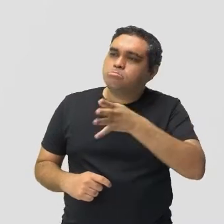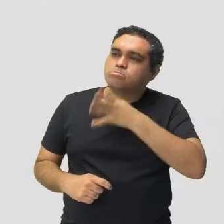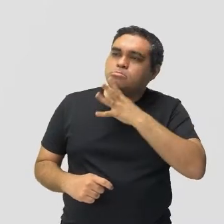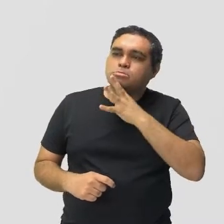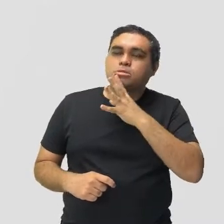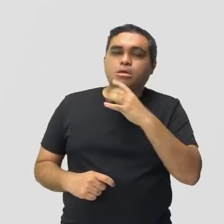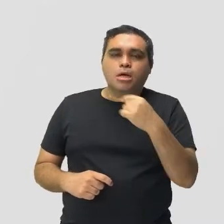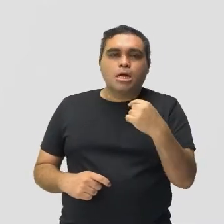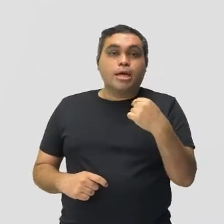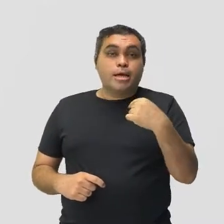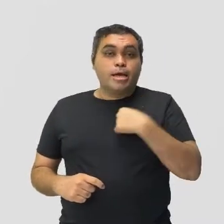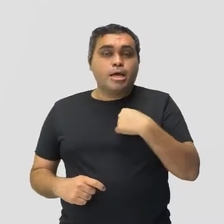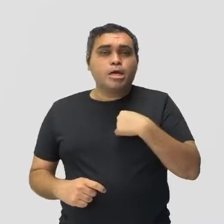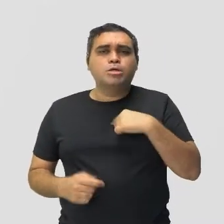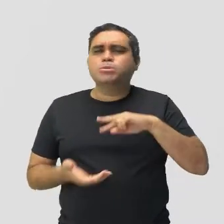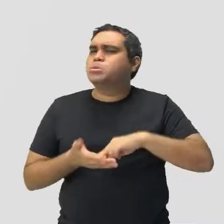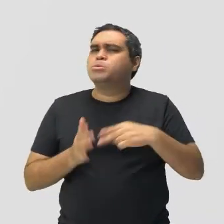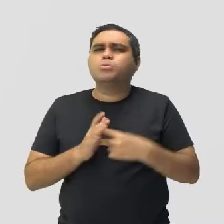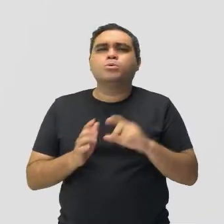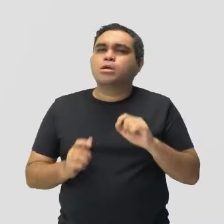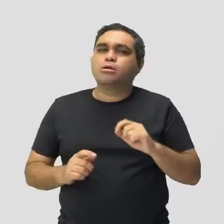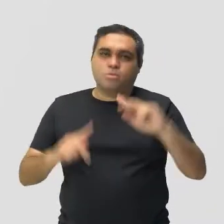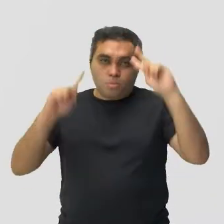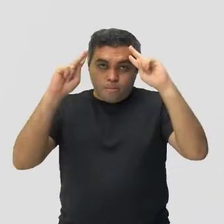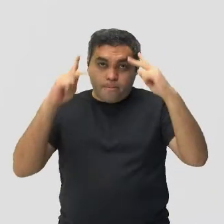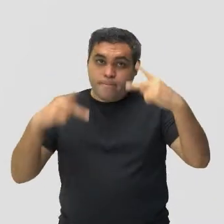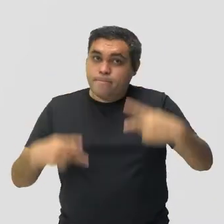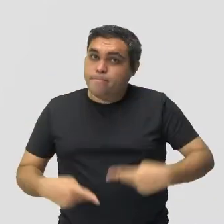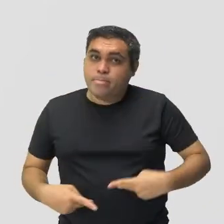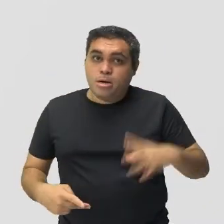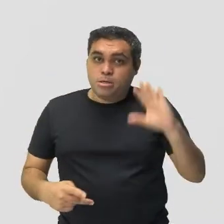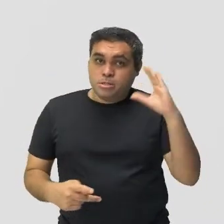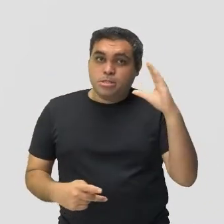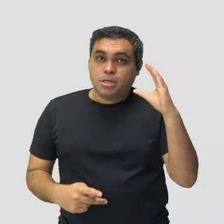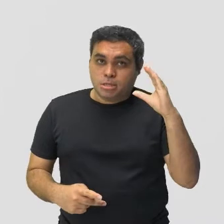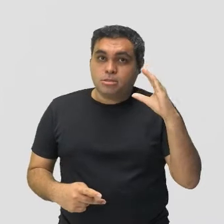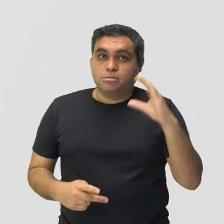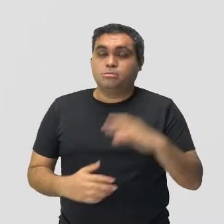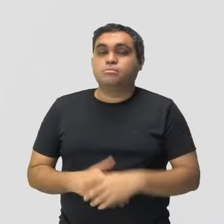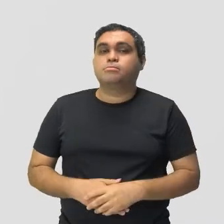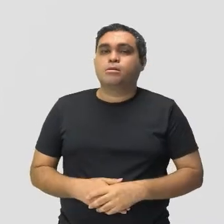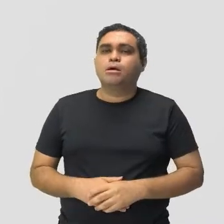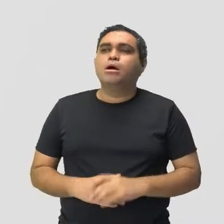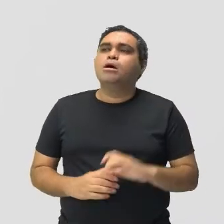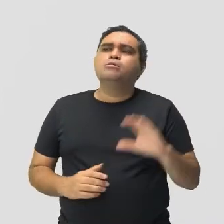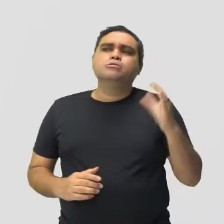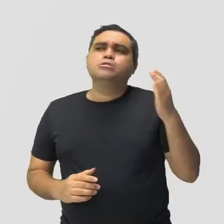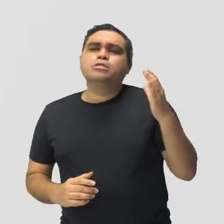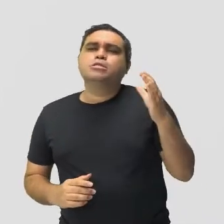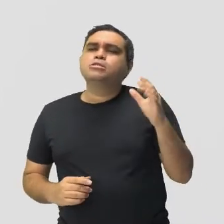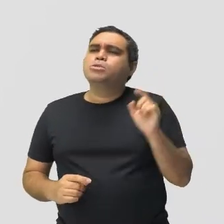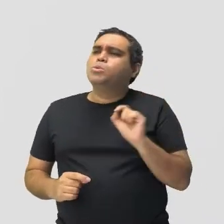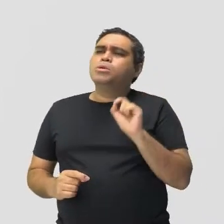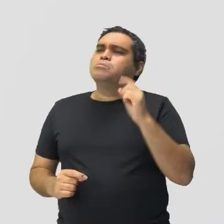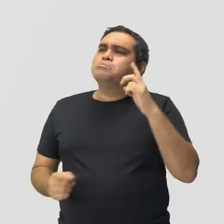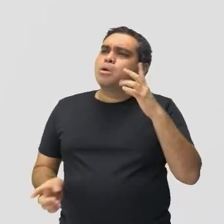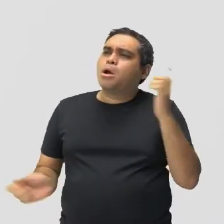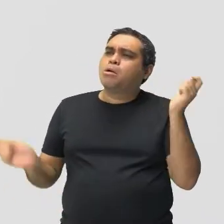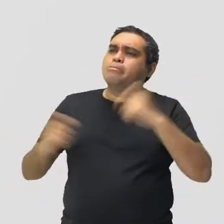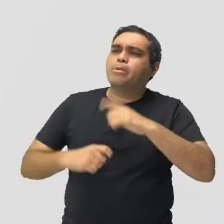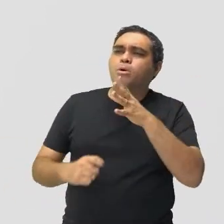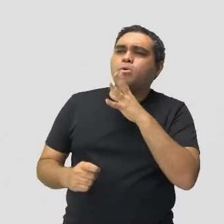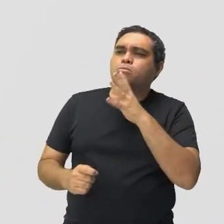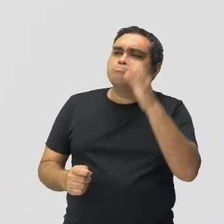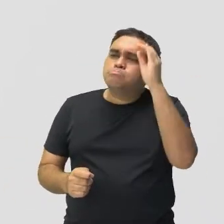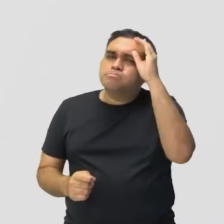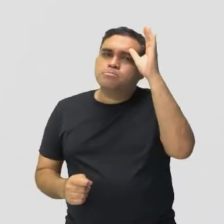digo eu digo o ser humano, eu digo a ciência, né? O que nós podemos conhecer? O